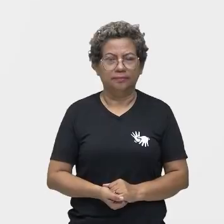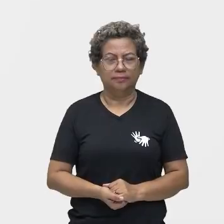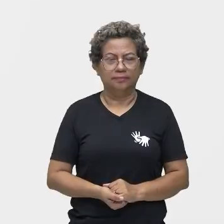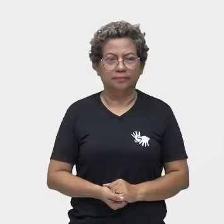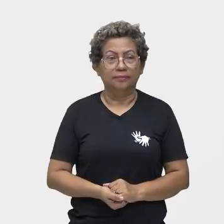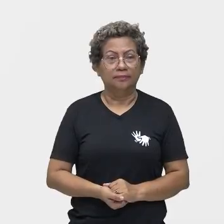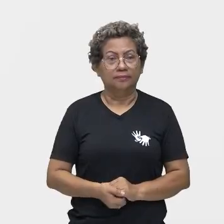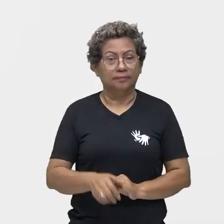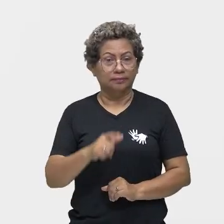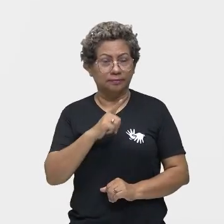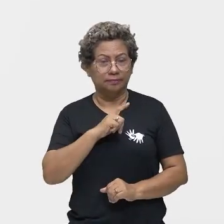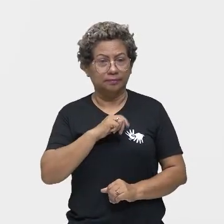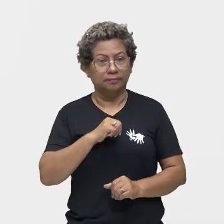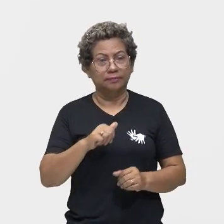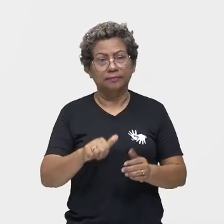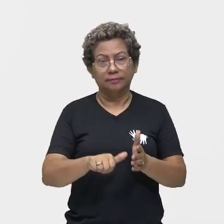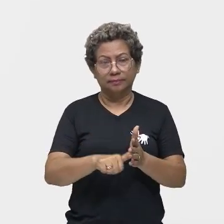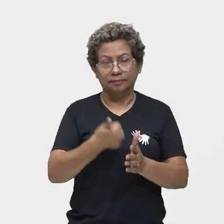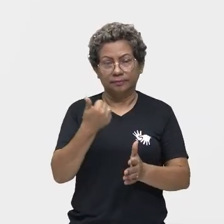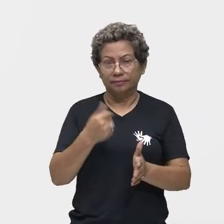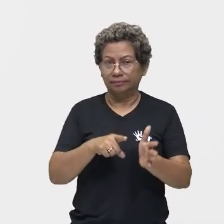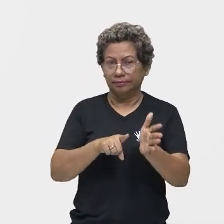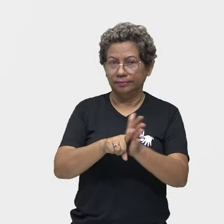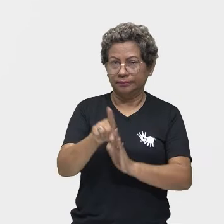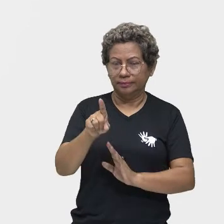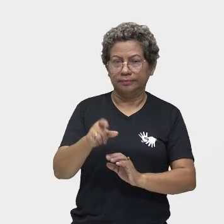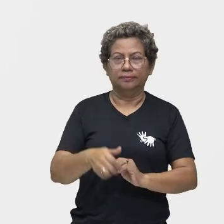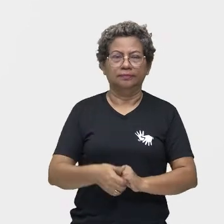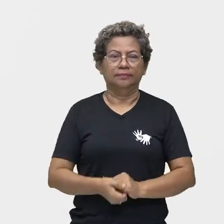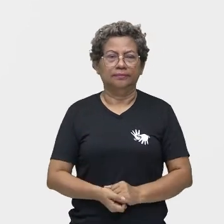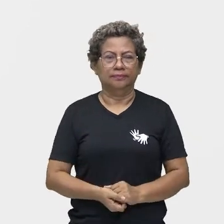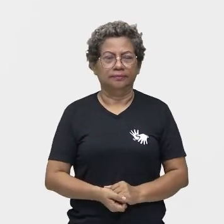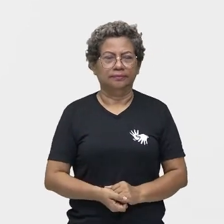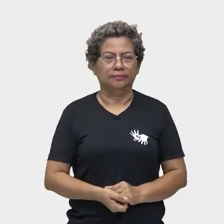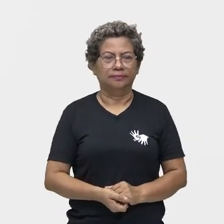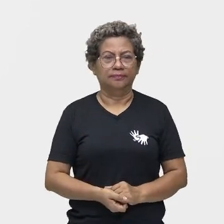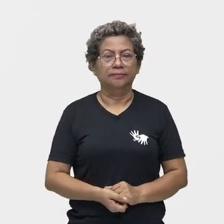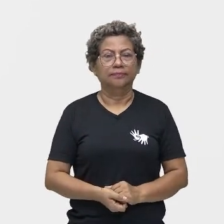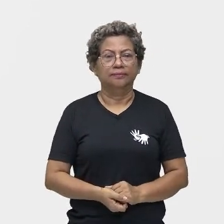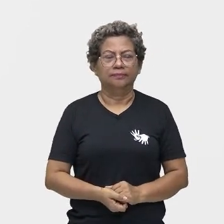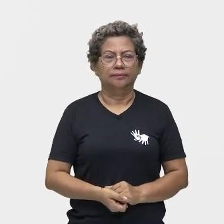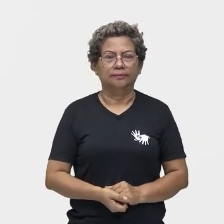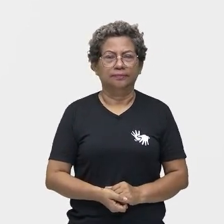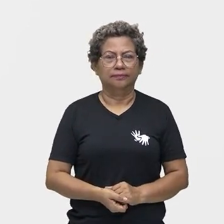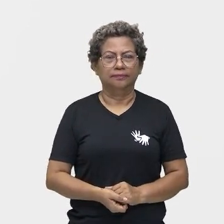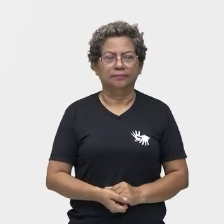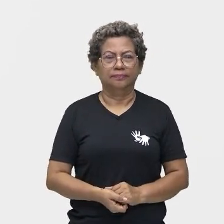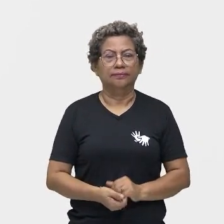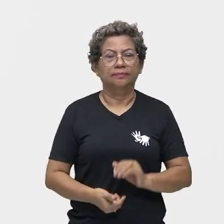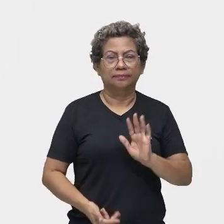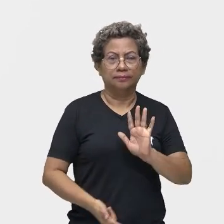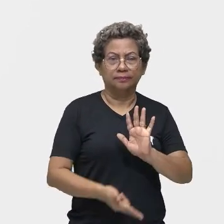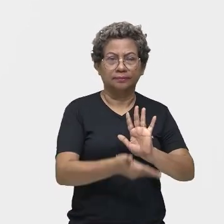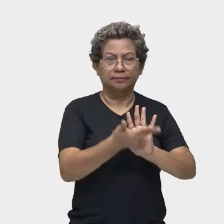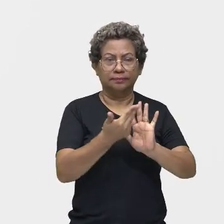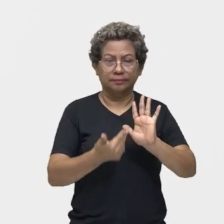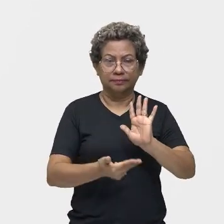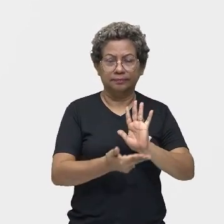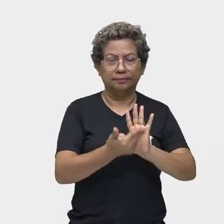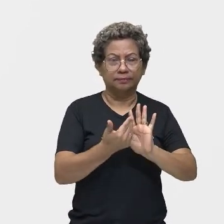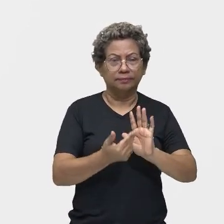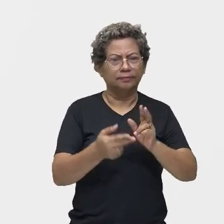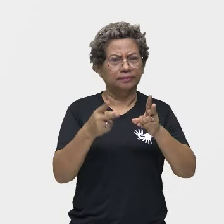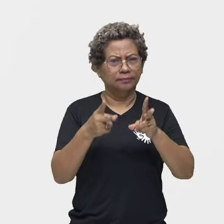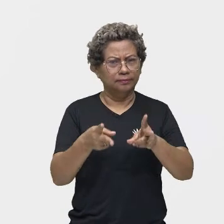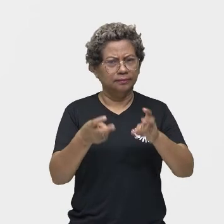Então, nós temos aqui, na nossa questão de número 1, diz o seguinte, né? Esta figura sugere dois barcos